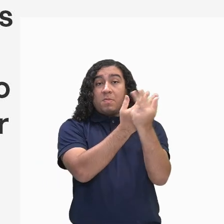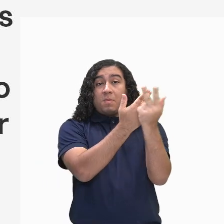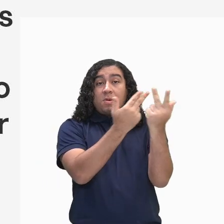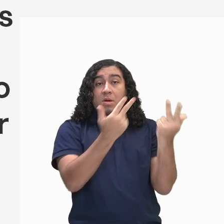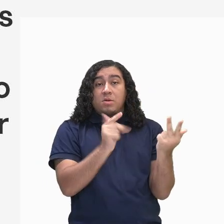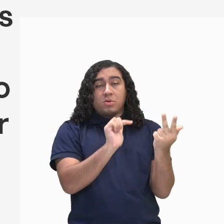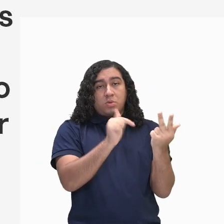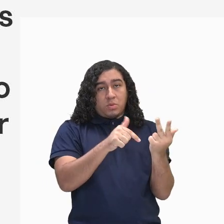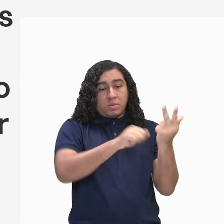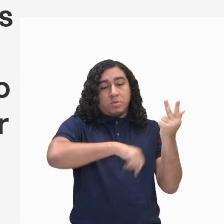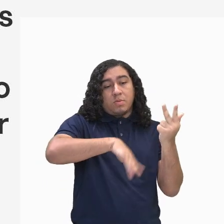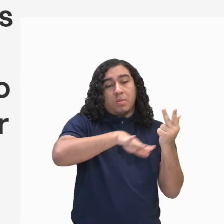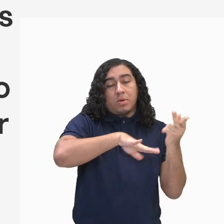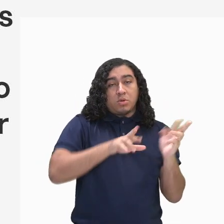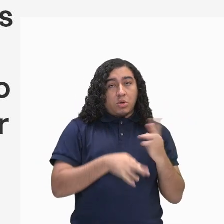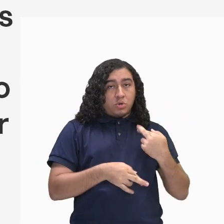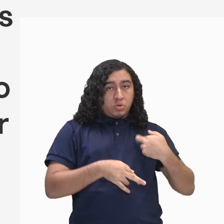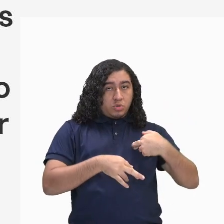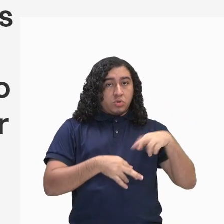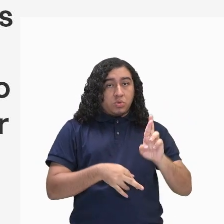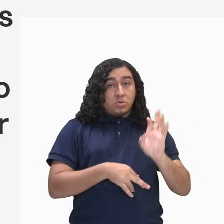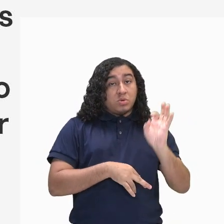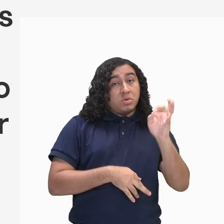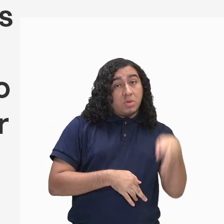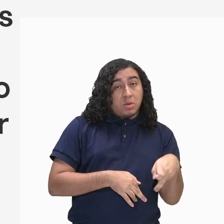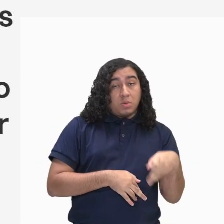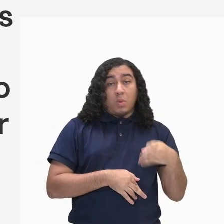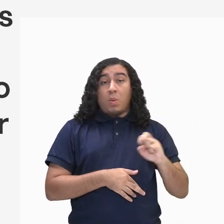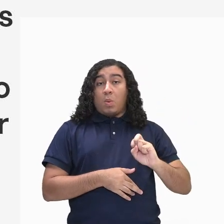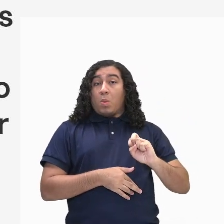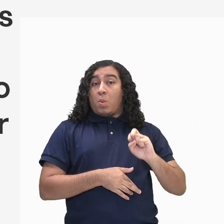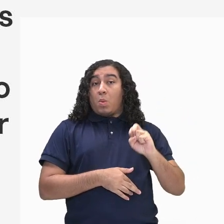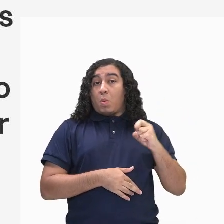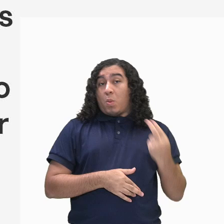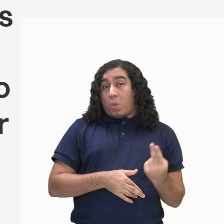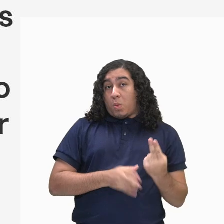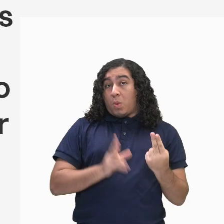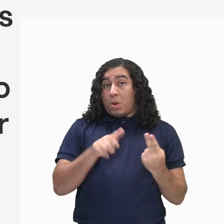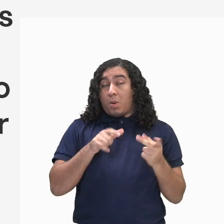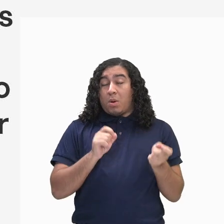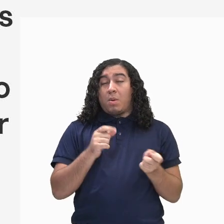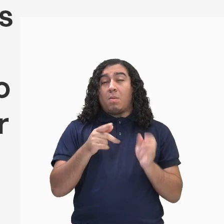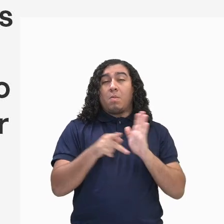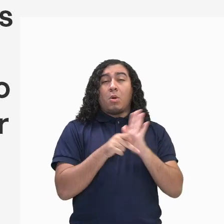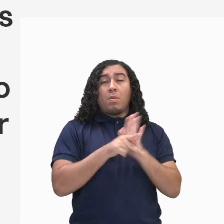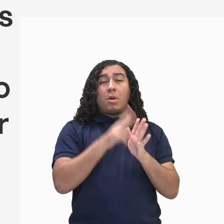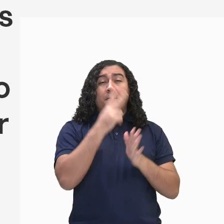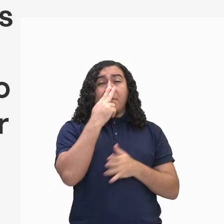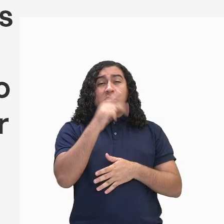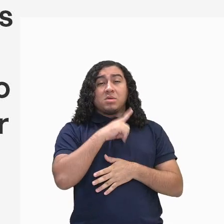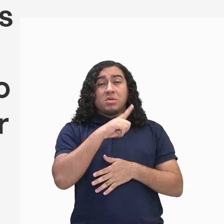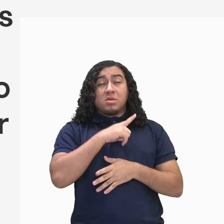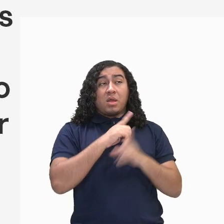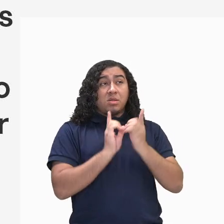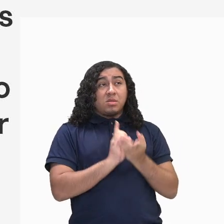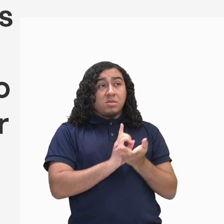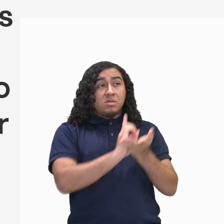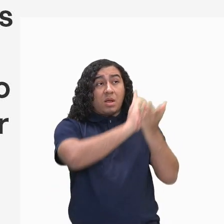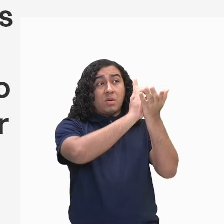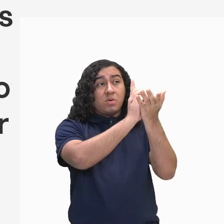cultuadas em uma religião, ou ainda são tidas como reveladas pelo poder divino